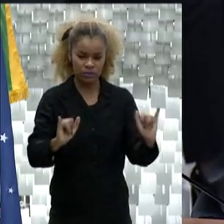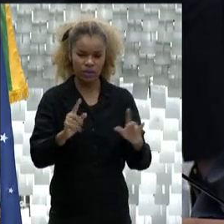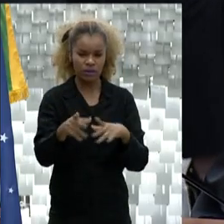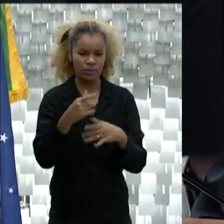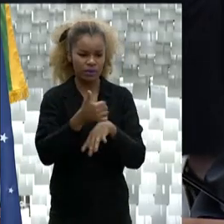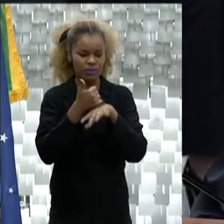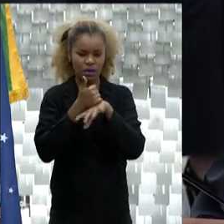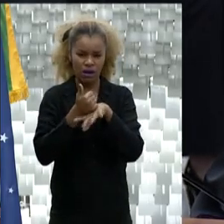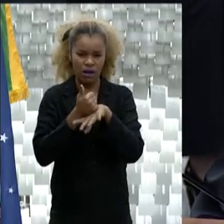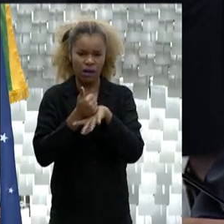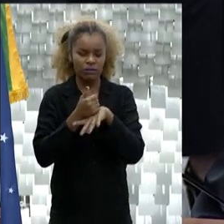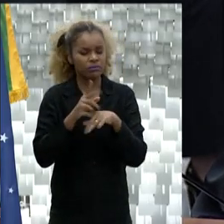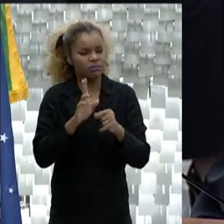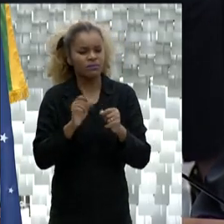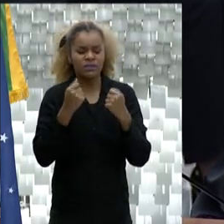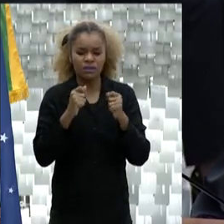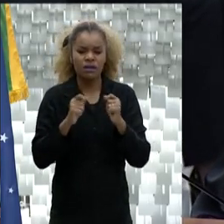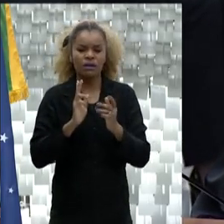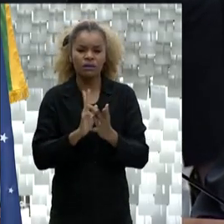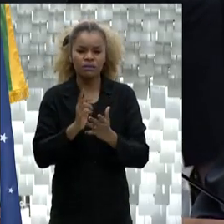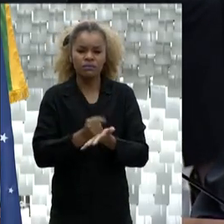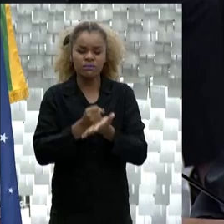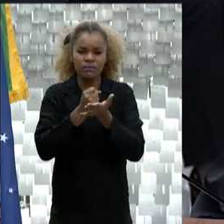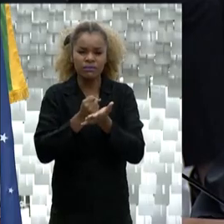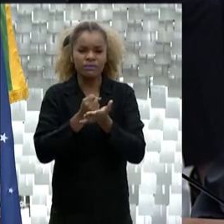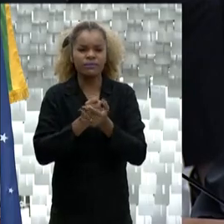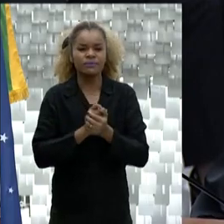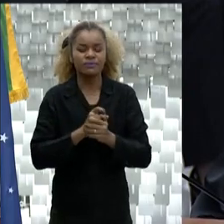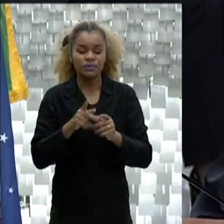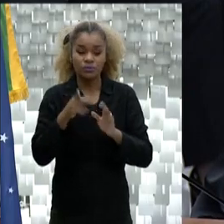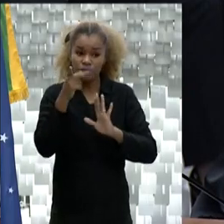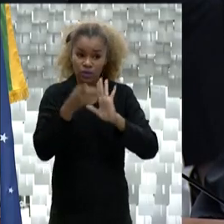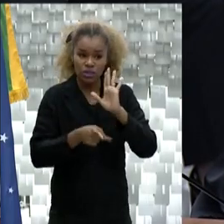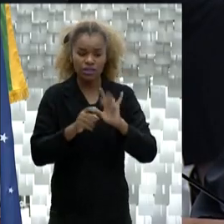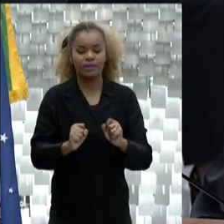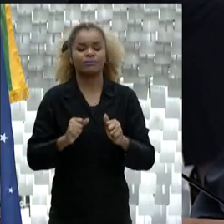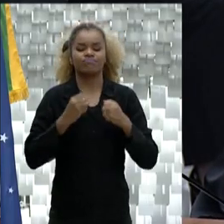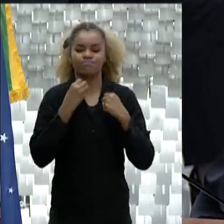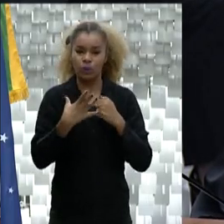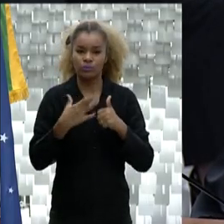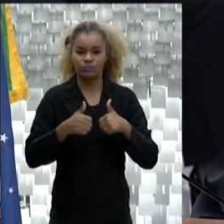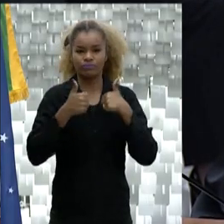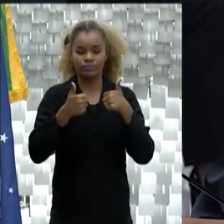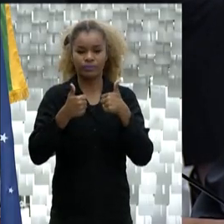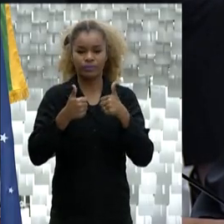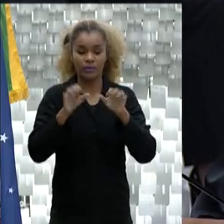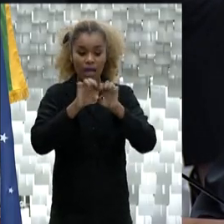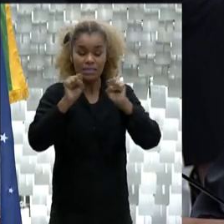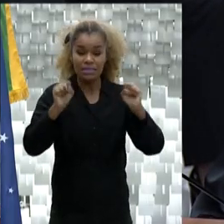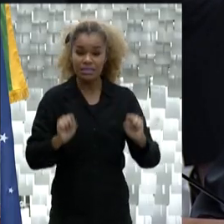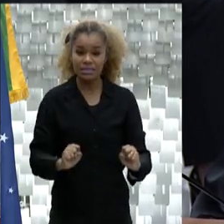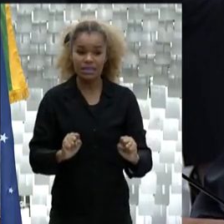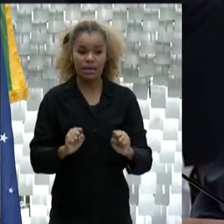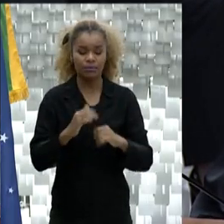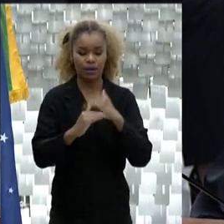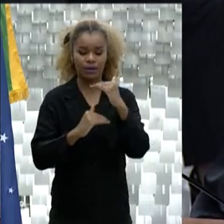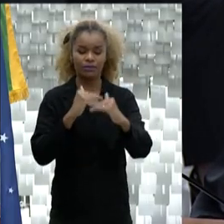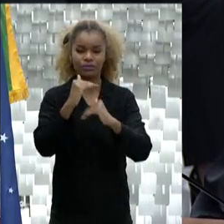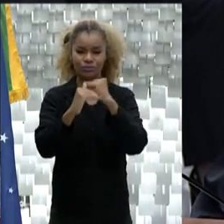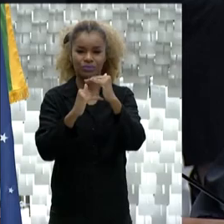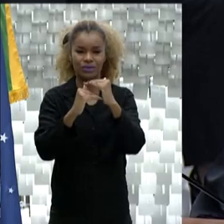STJ ao jurisdicionado, o projeto é promissor. O sistema em